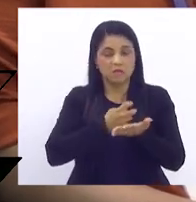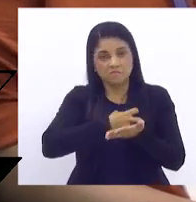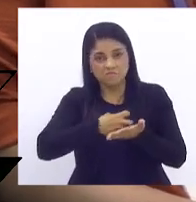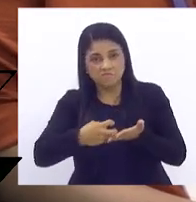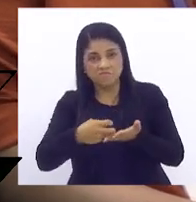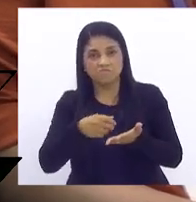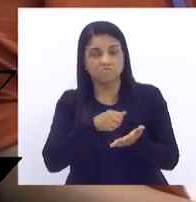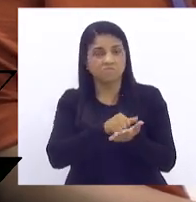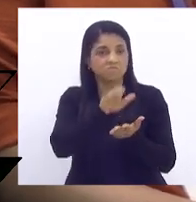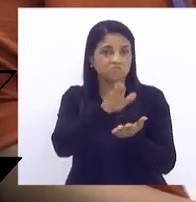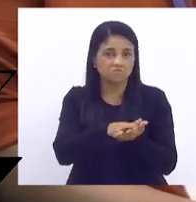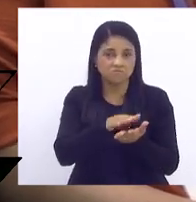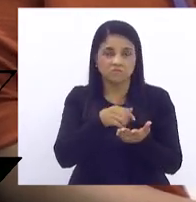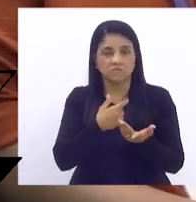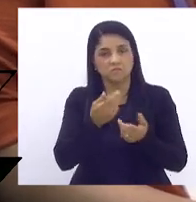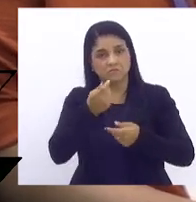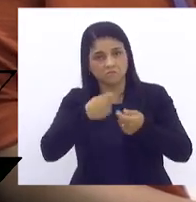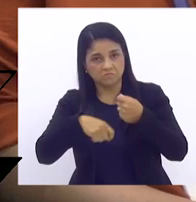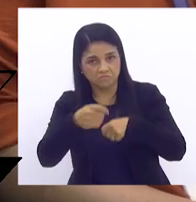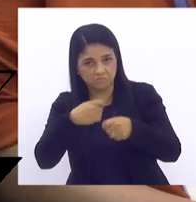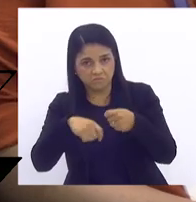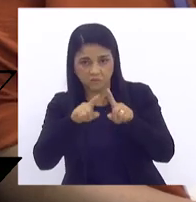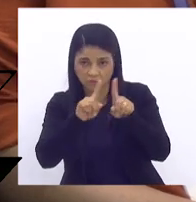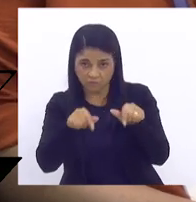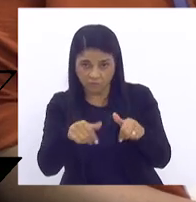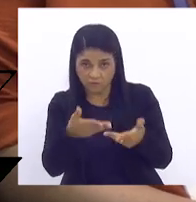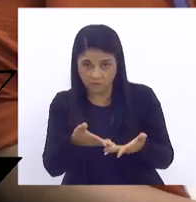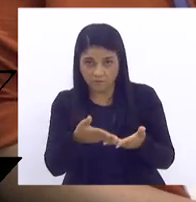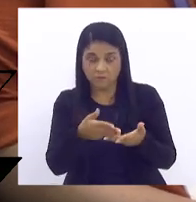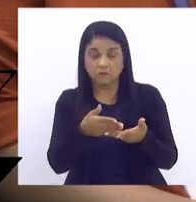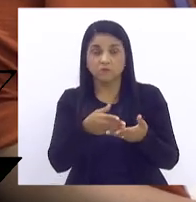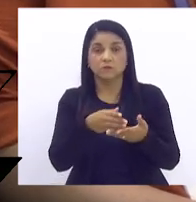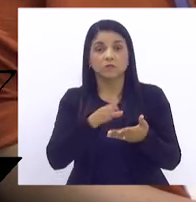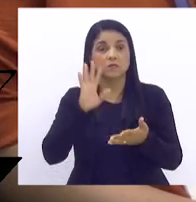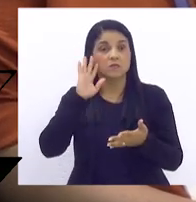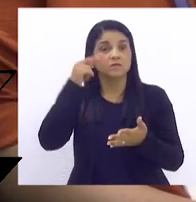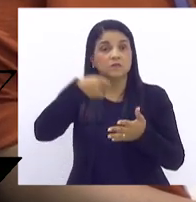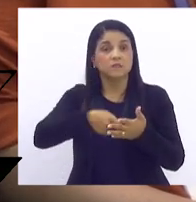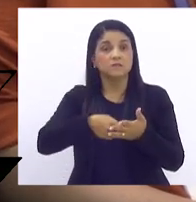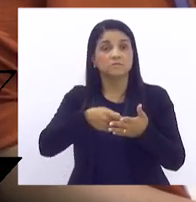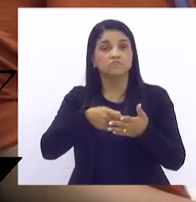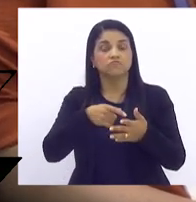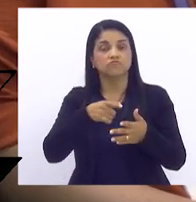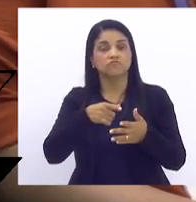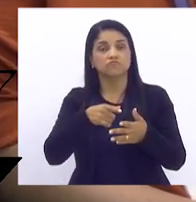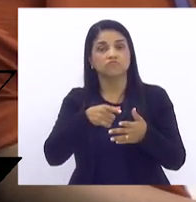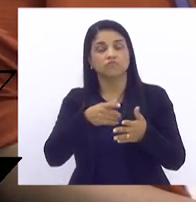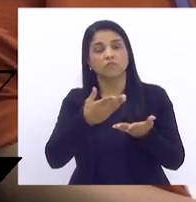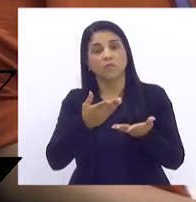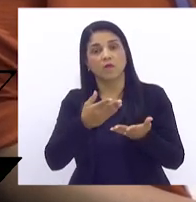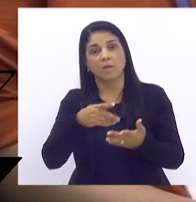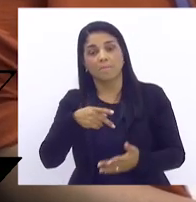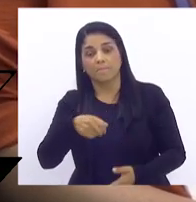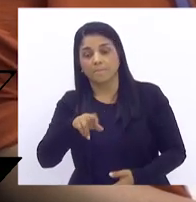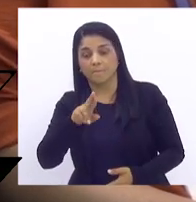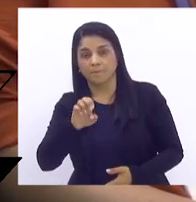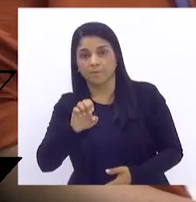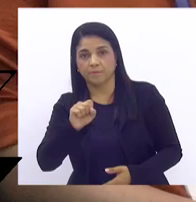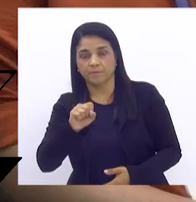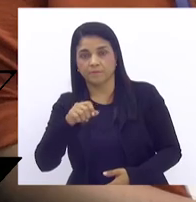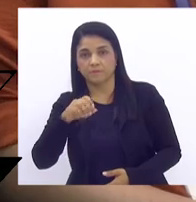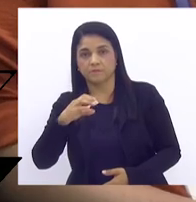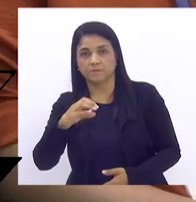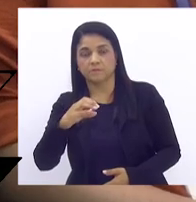infração administrativa, ele estaria definindo, nesse ato, a prescrição ou não. Eu não sei se talvez isso pudesse estar um pouco